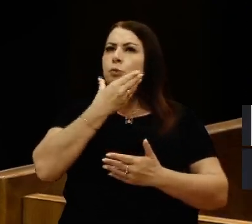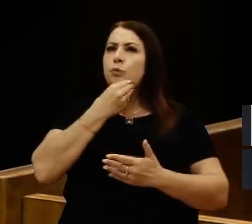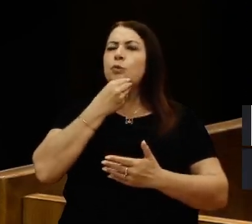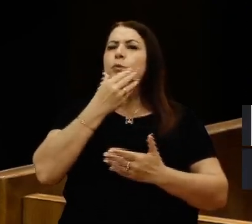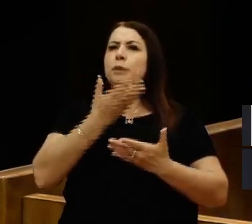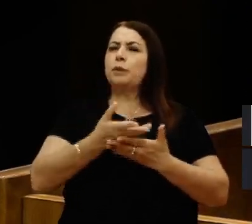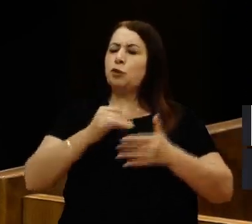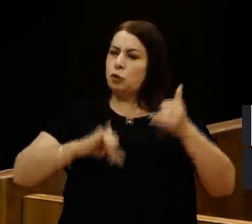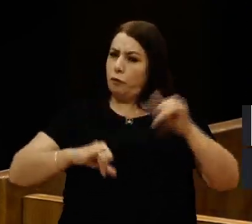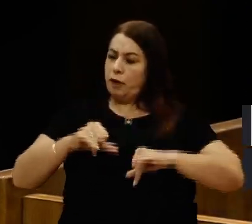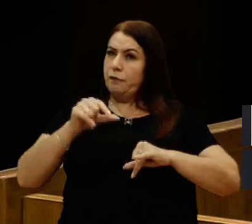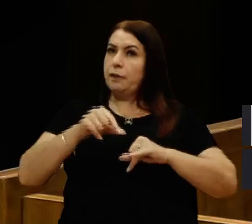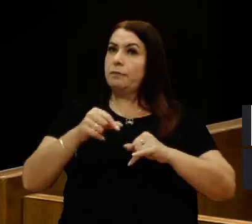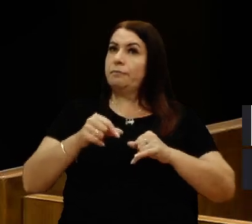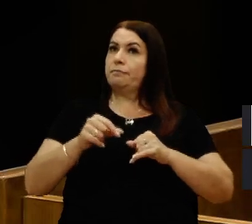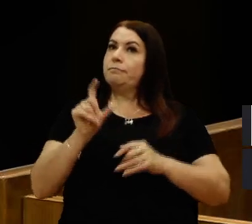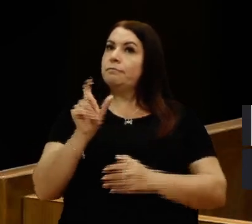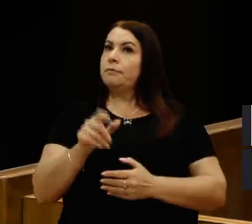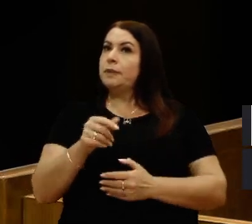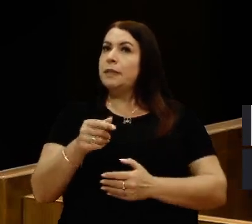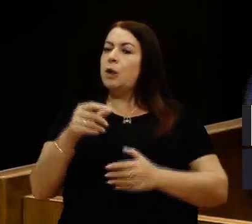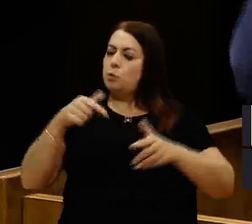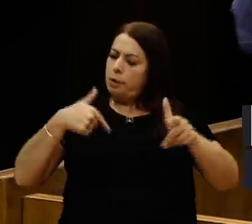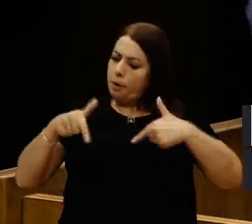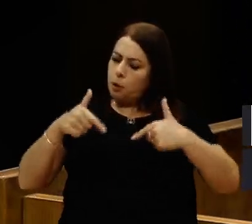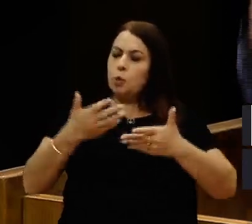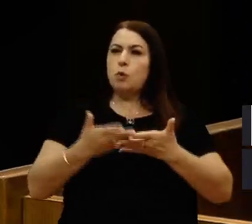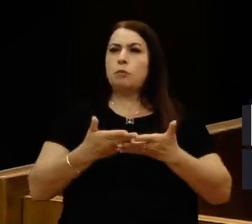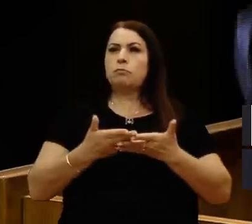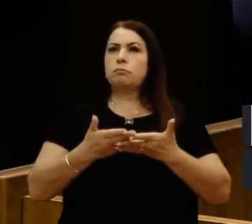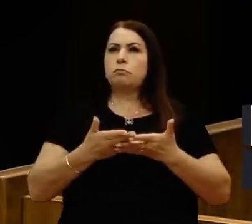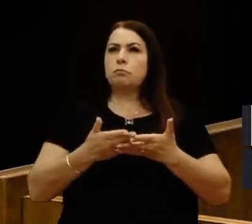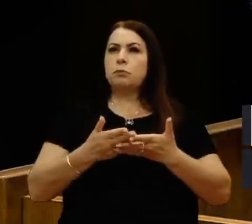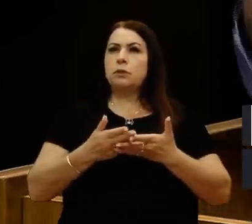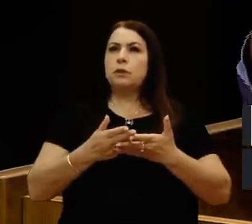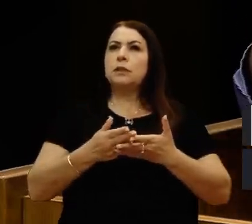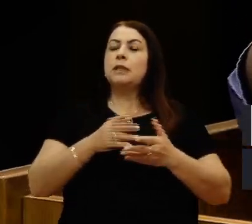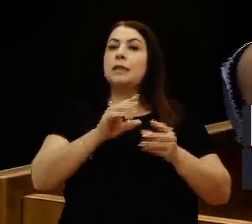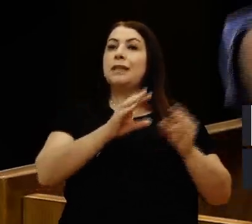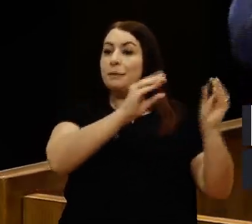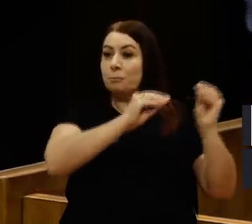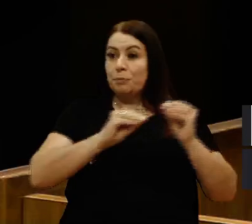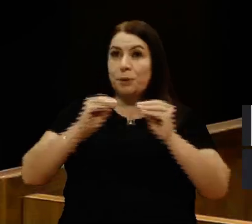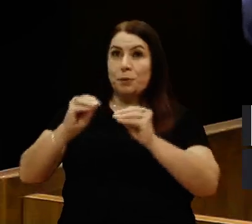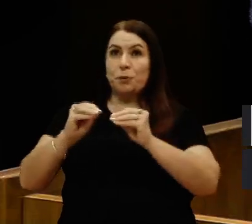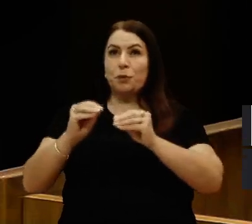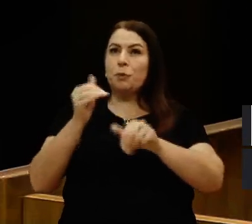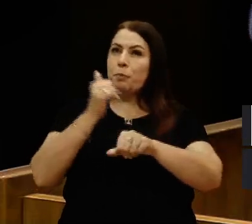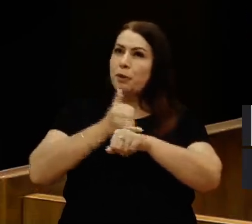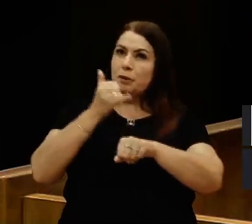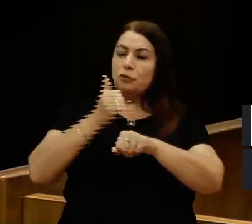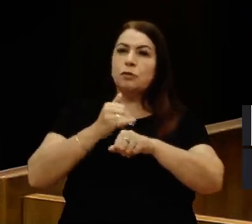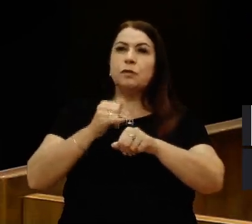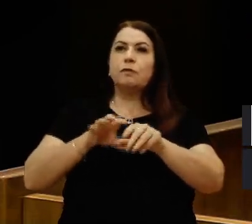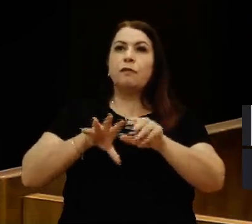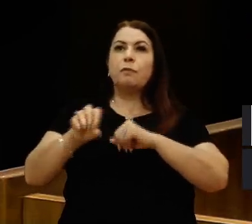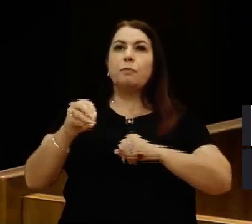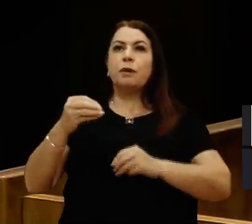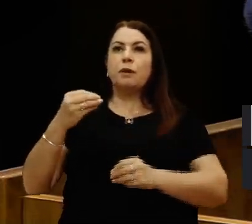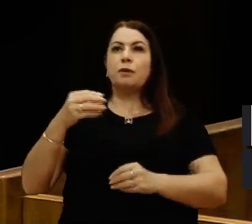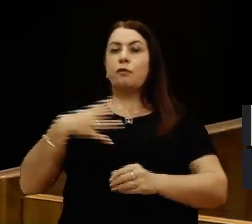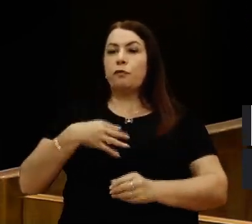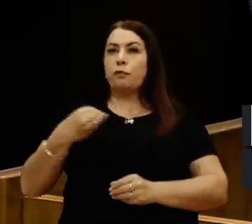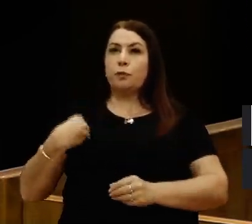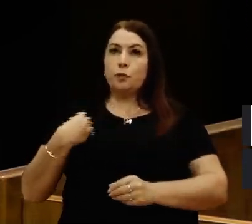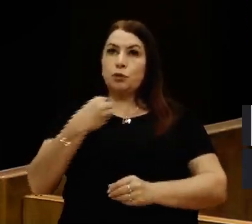lascado, aqui com o perdão da palavra, né, mas um trabalhador que migrou, um metalúrgico que vai formar um filho